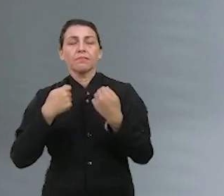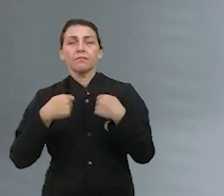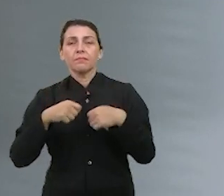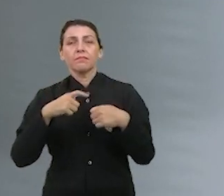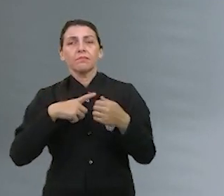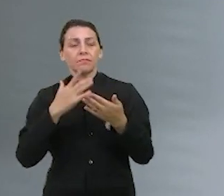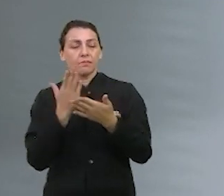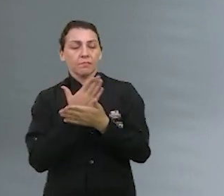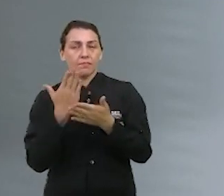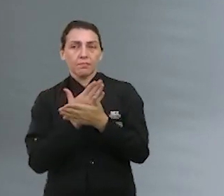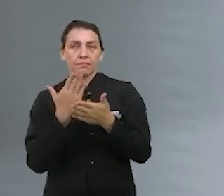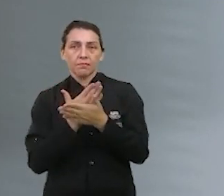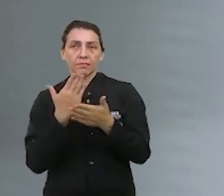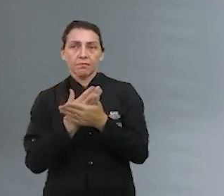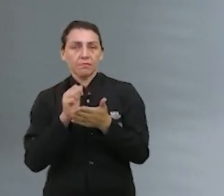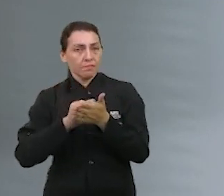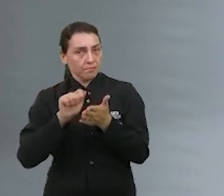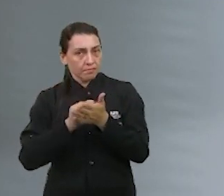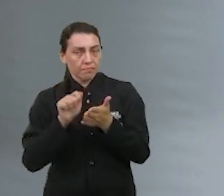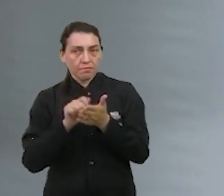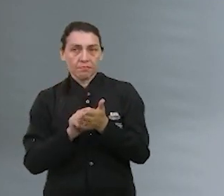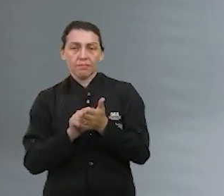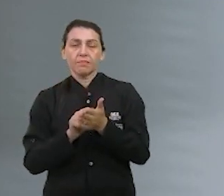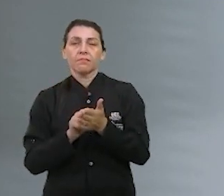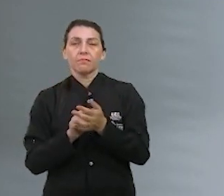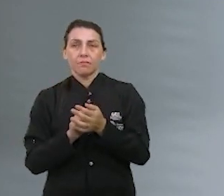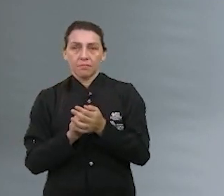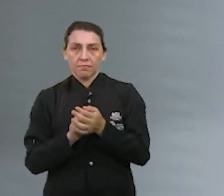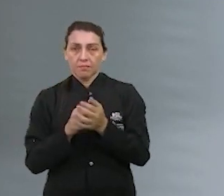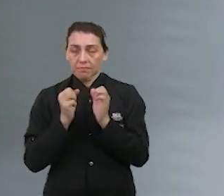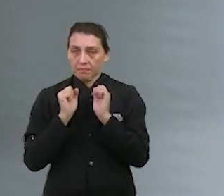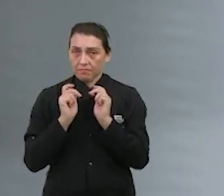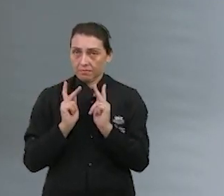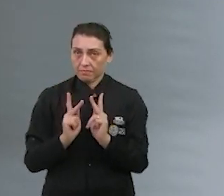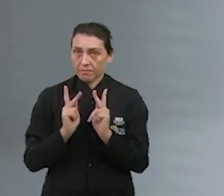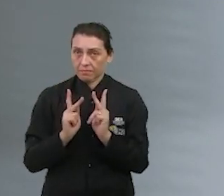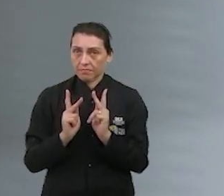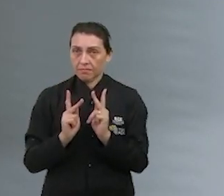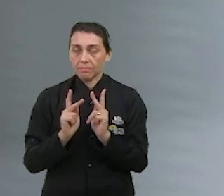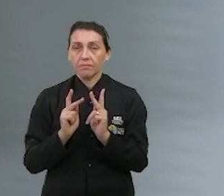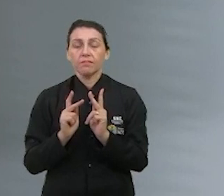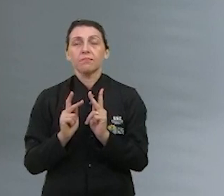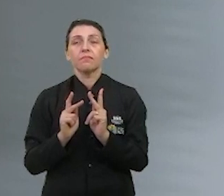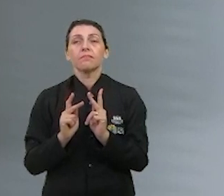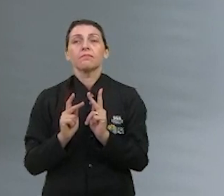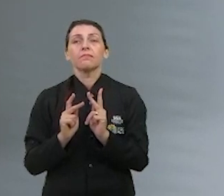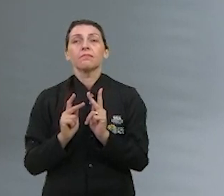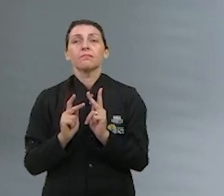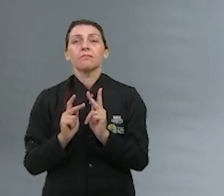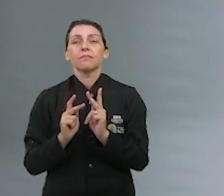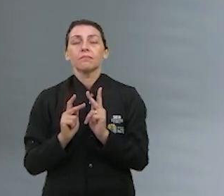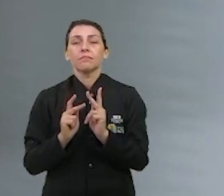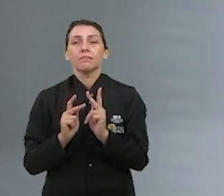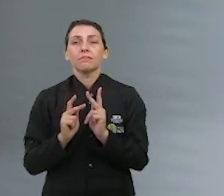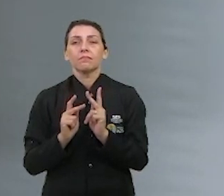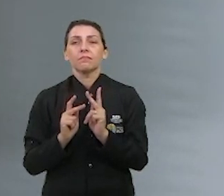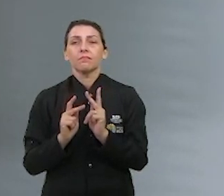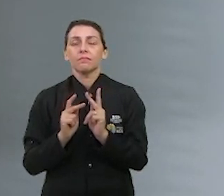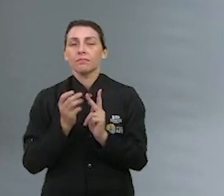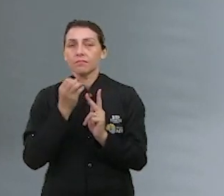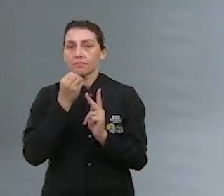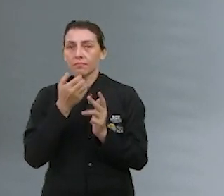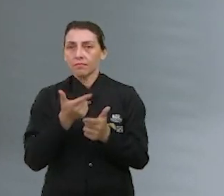pegar o caderno e anotar mesmo, não tem para onde correr, tá bom? E eu fico por aqui, tá? E